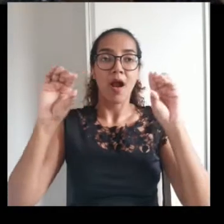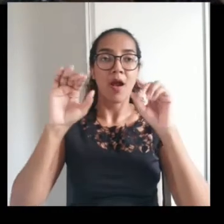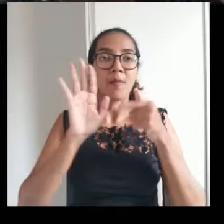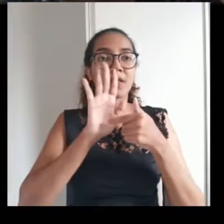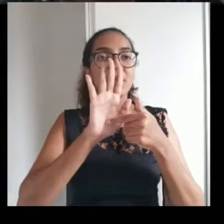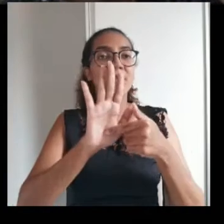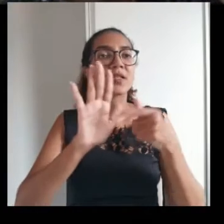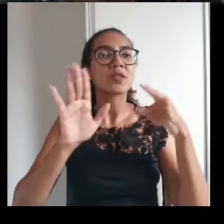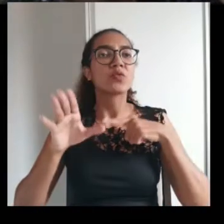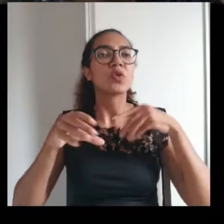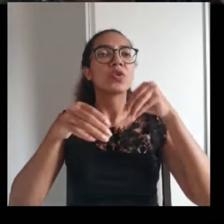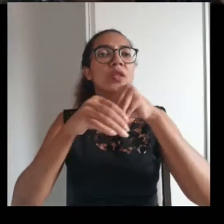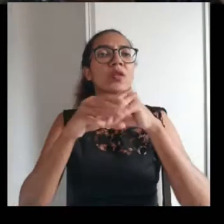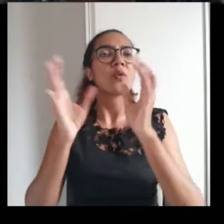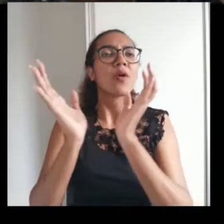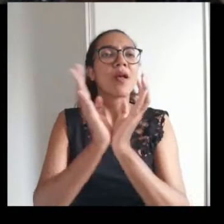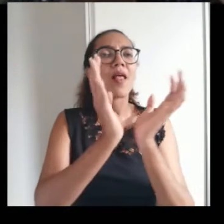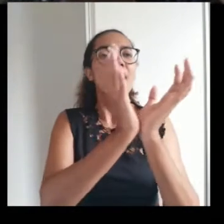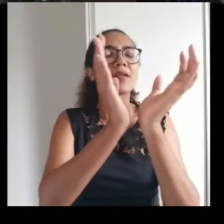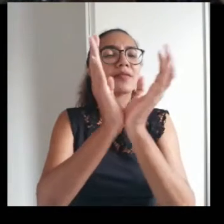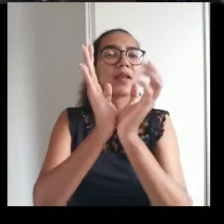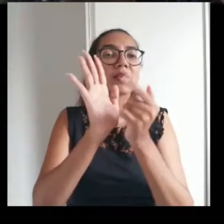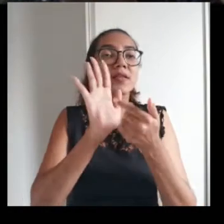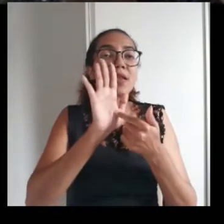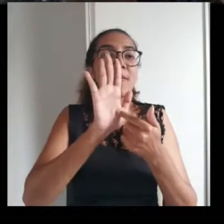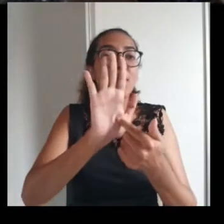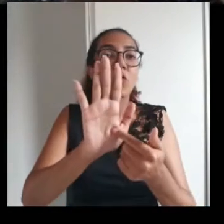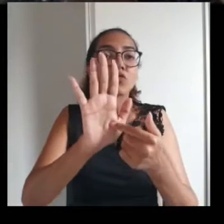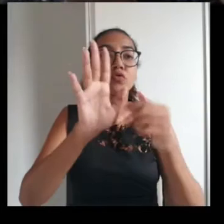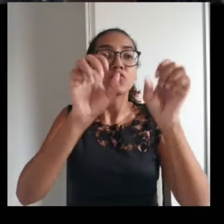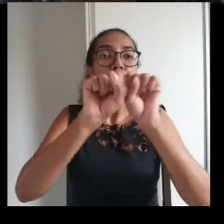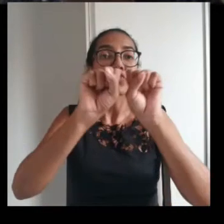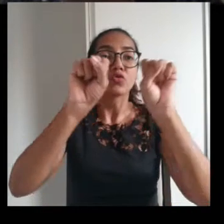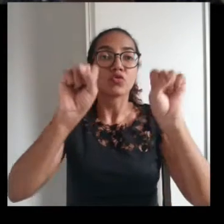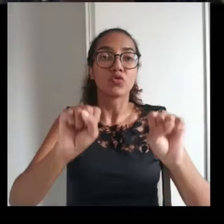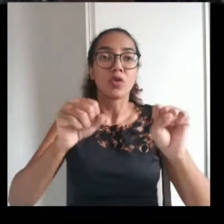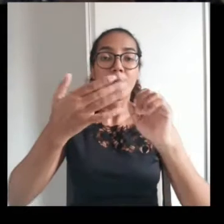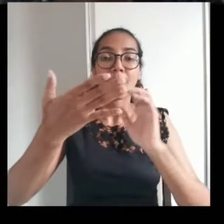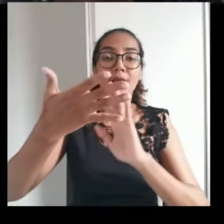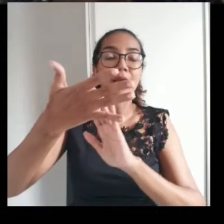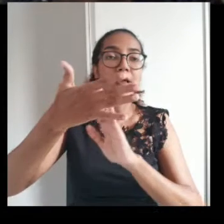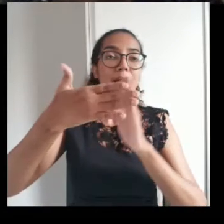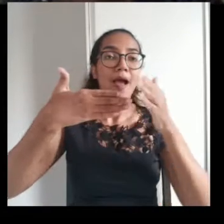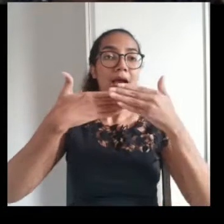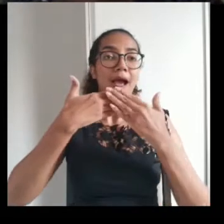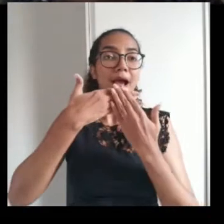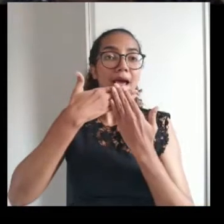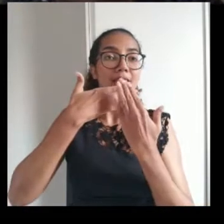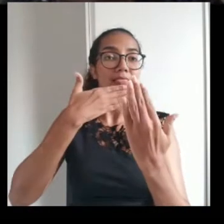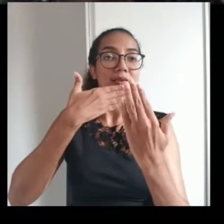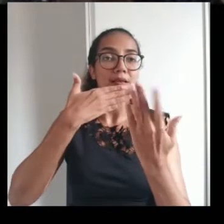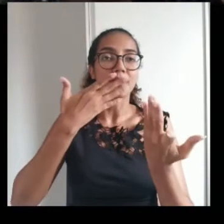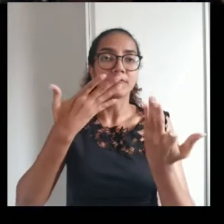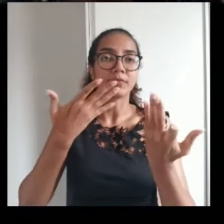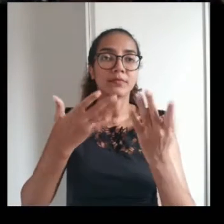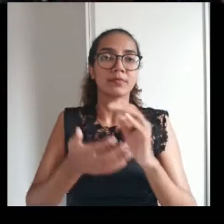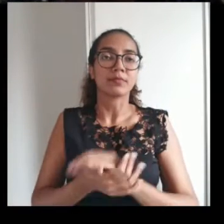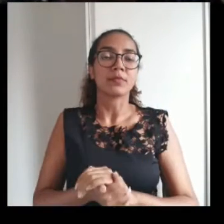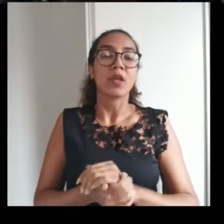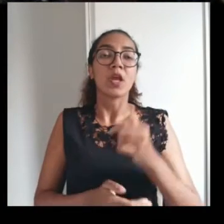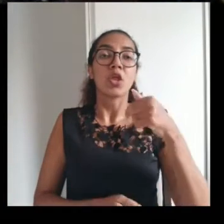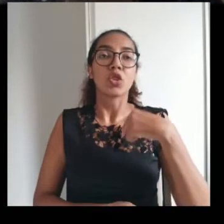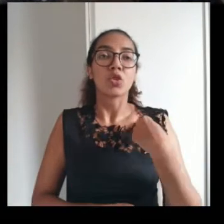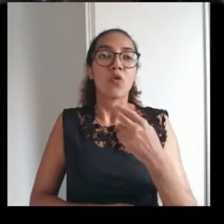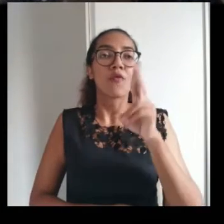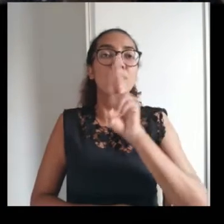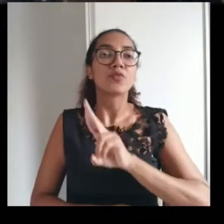do meu sistema, as telas, né? Na camada de na verdade, o que a gente vai usar é a camada de negócio, né? A gente vai ver